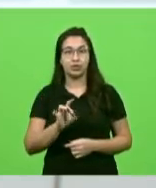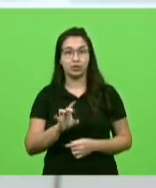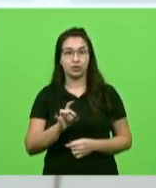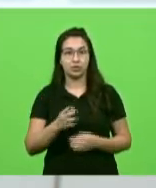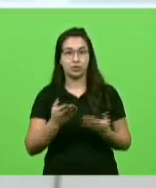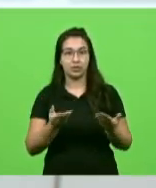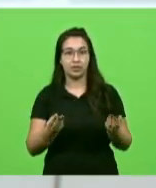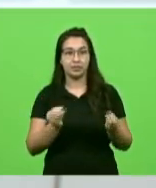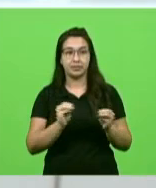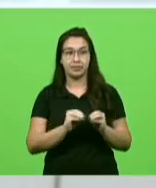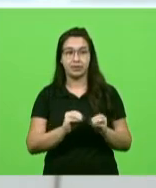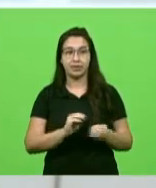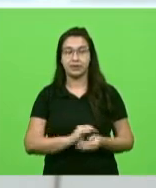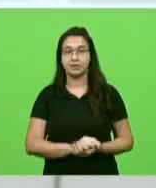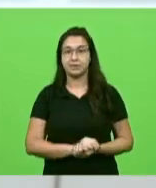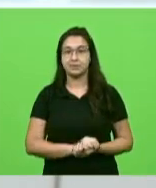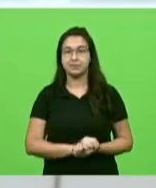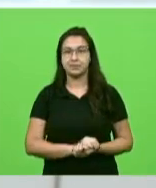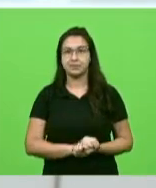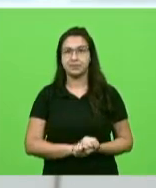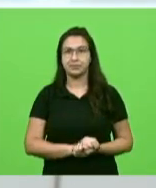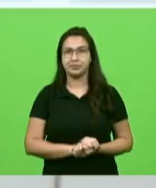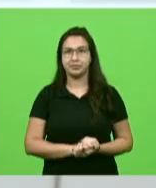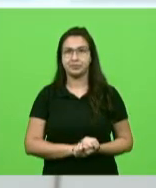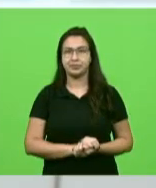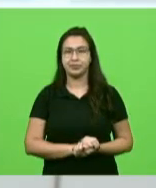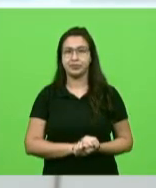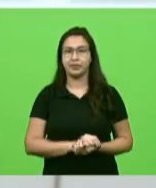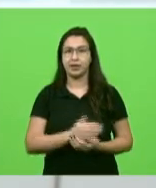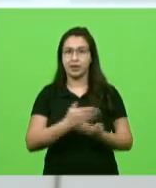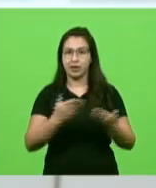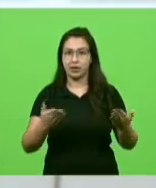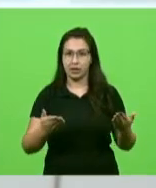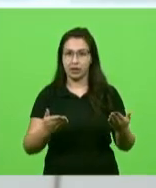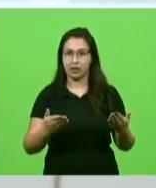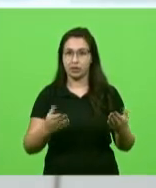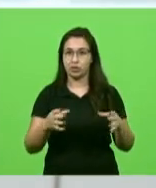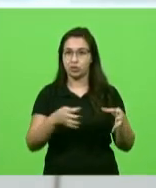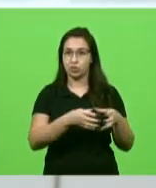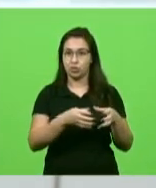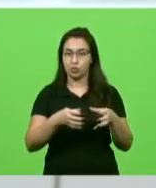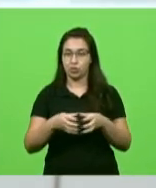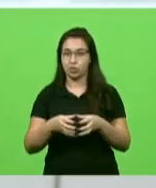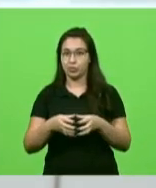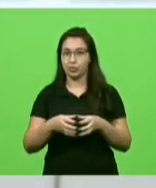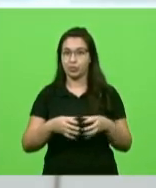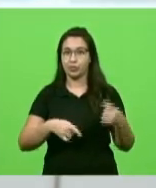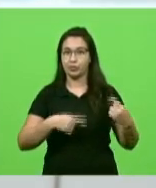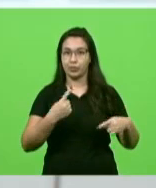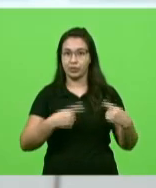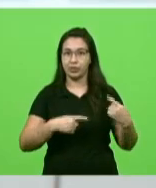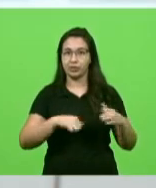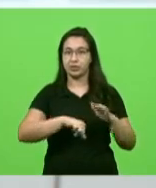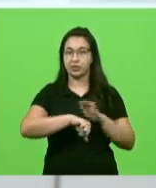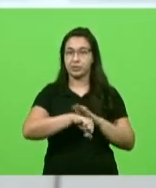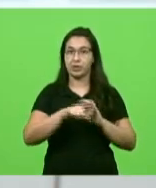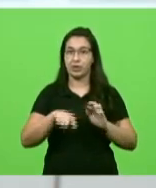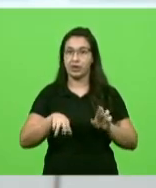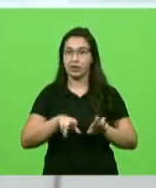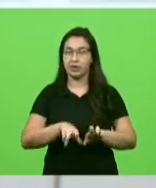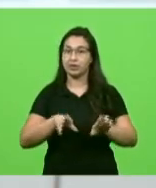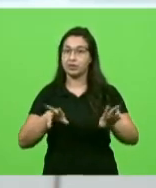aplicados vê-se pois que as esferas política e criminal São absolutamente distintas